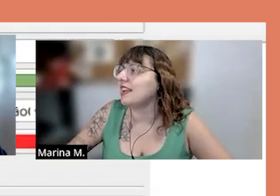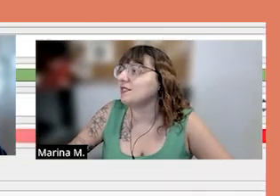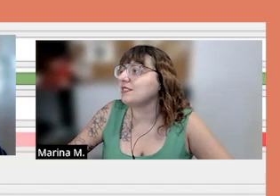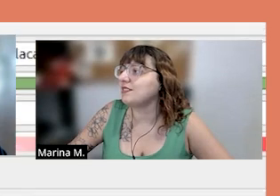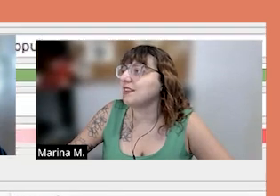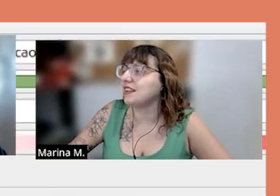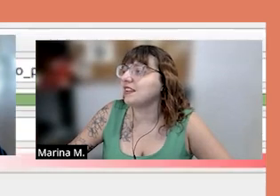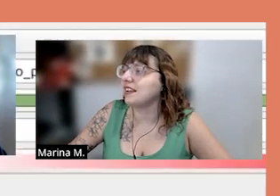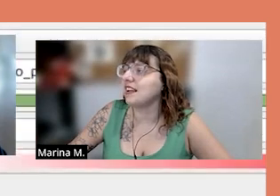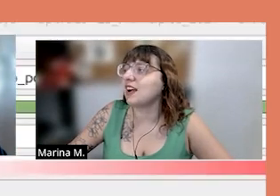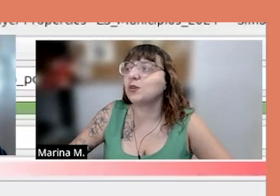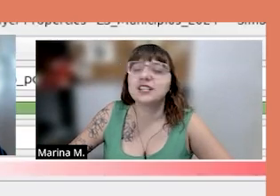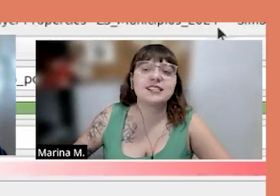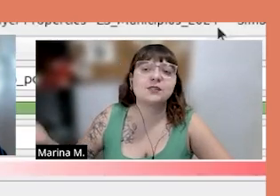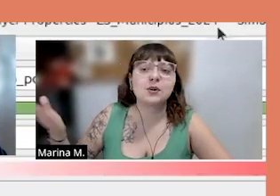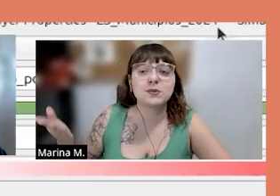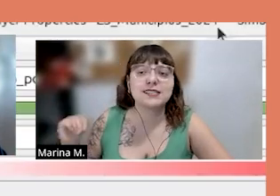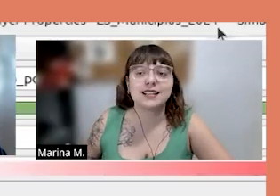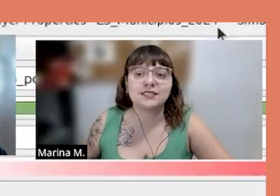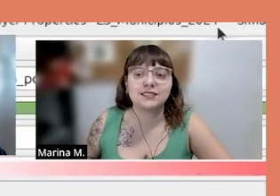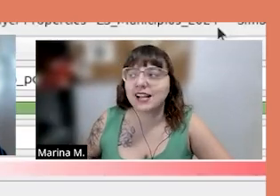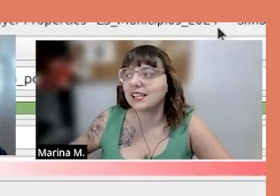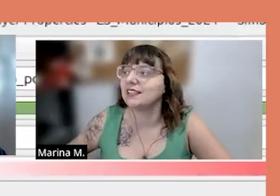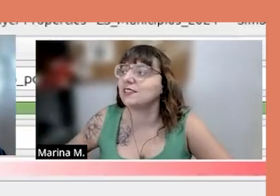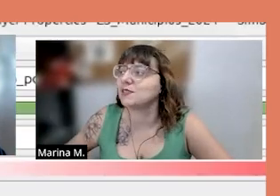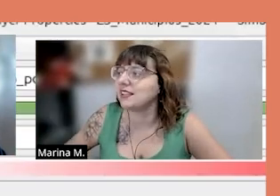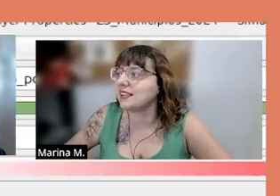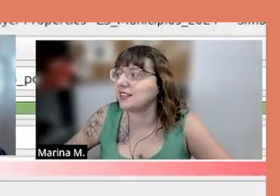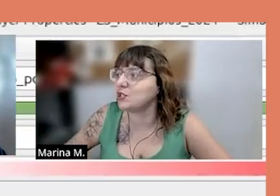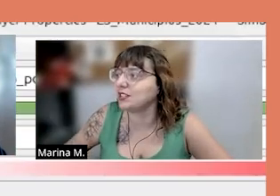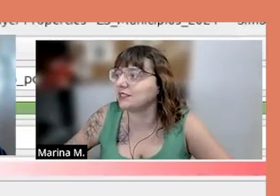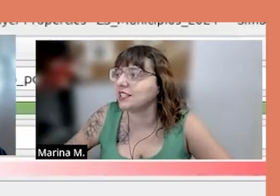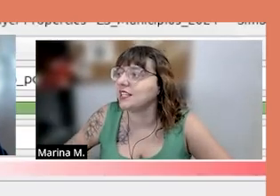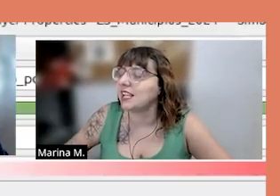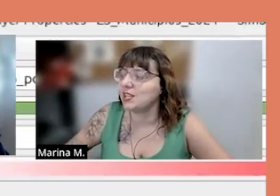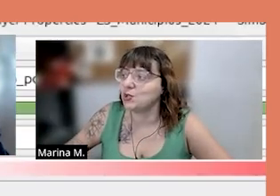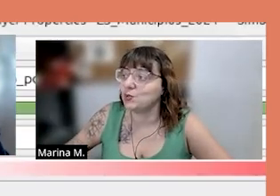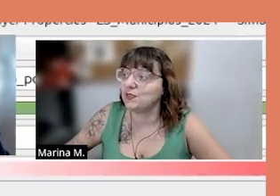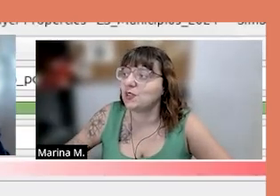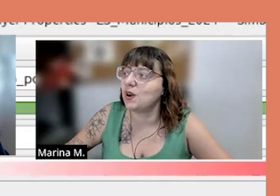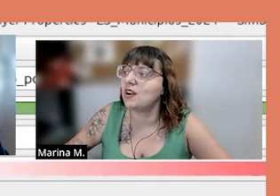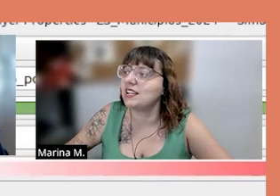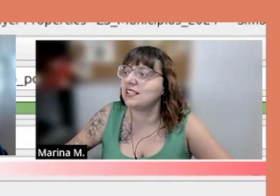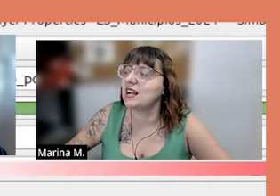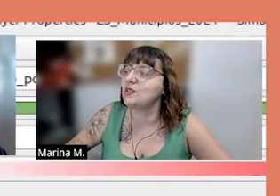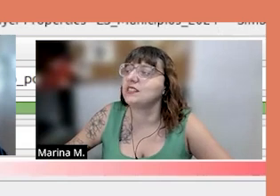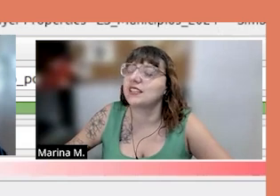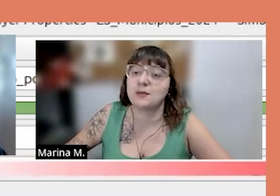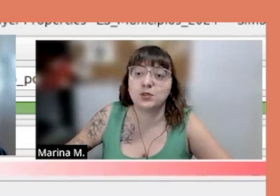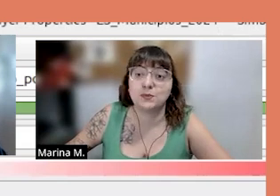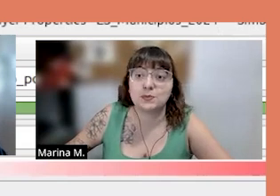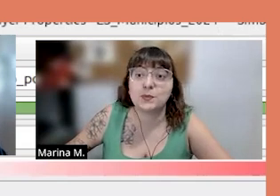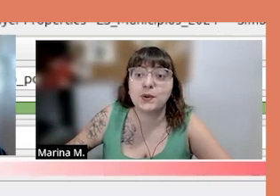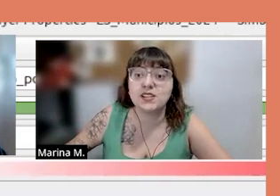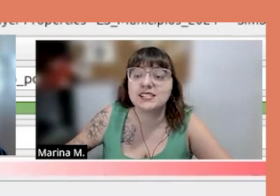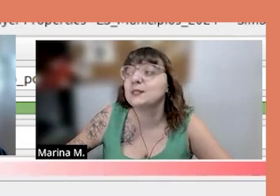e aí você vai ver a coloração acontecendo aqui. Então, você tem essa região, que é a região de Vitória e tal, que é muito